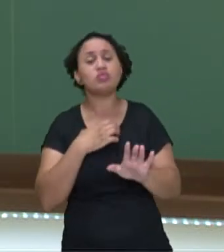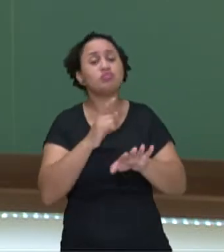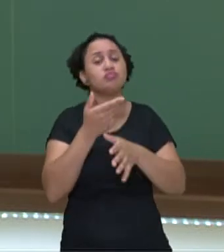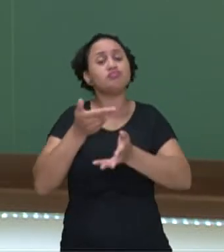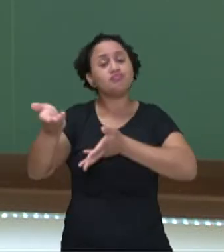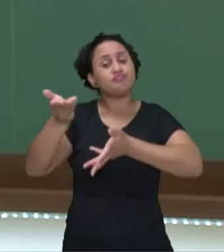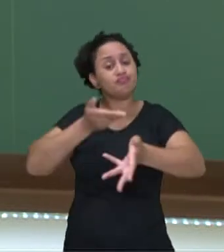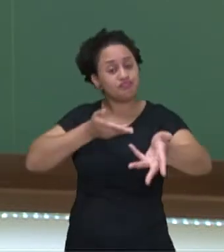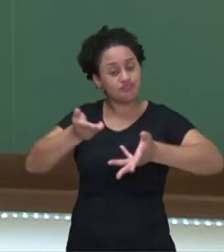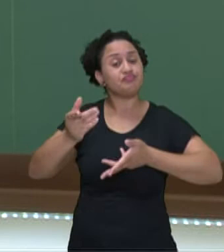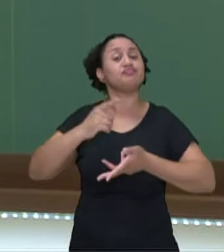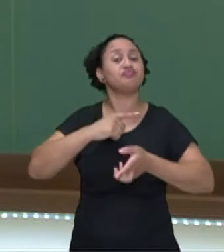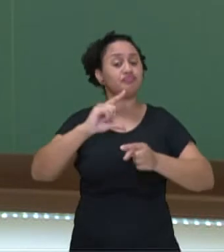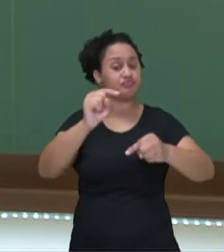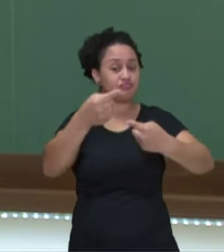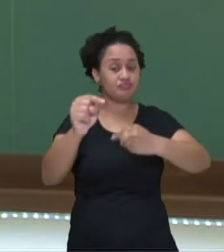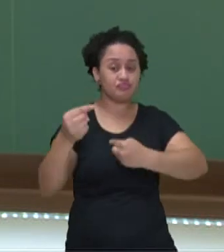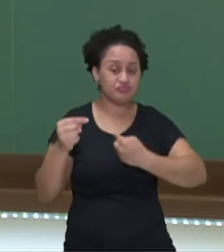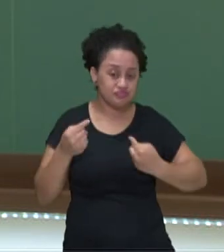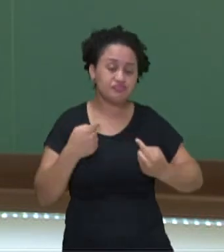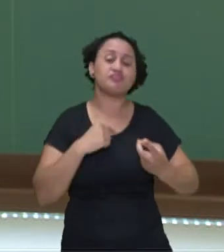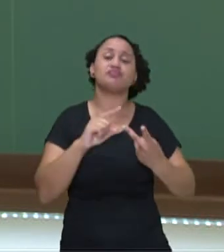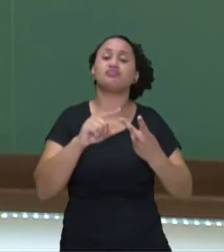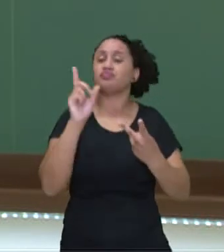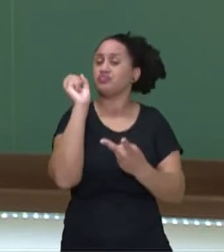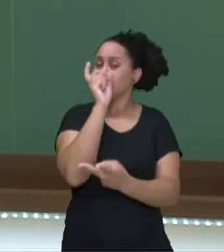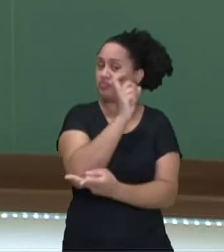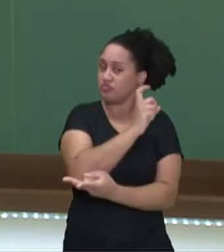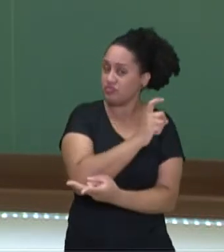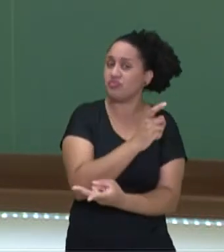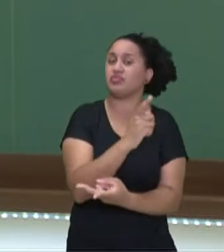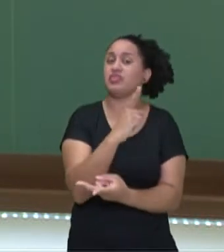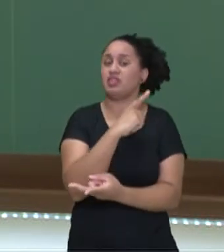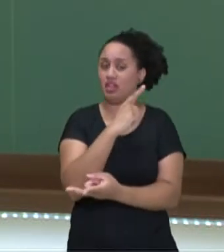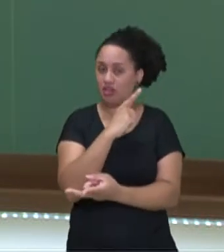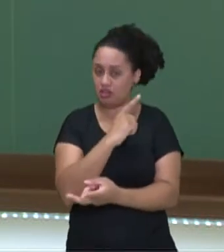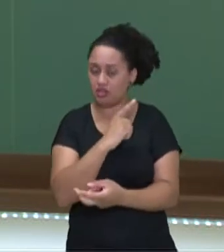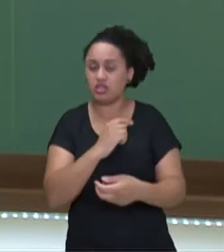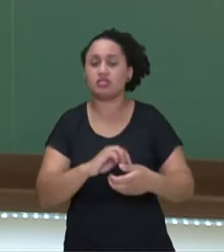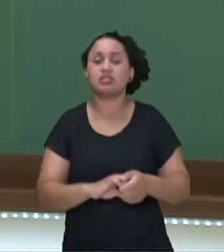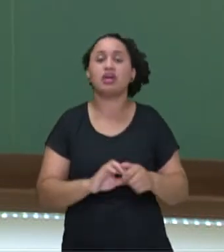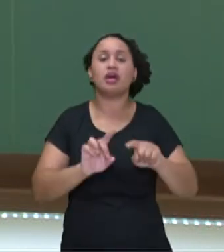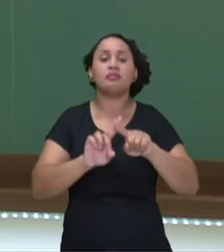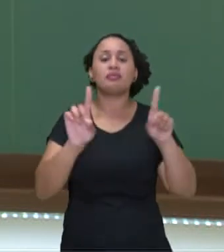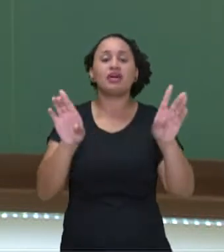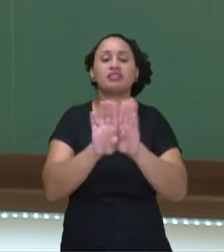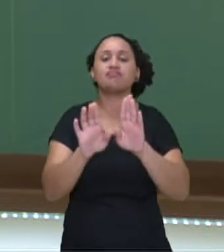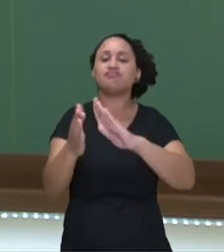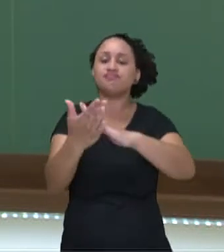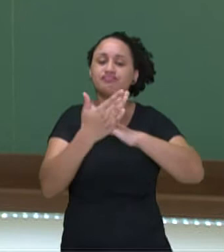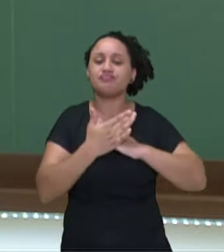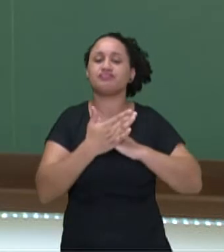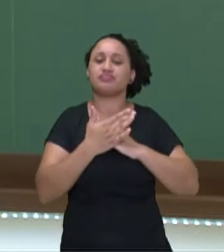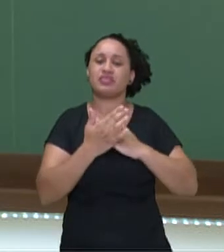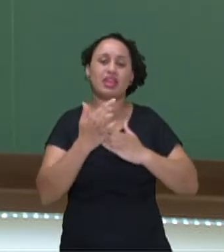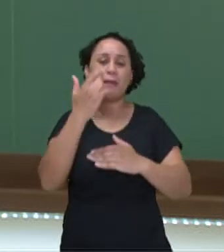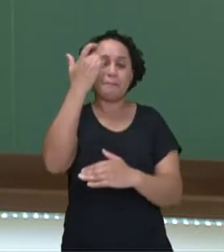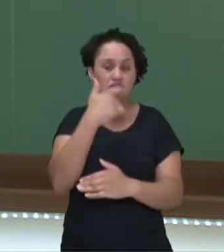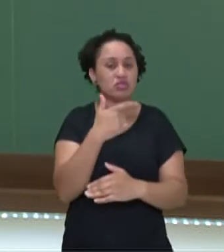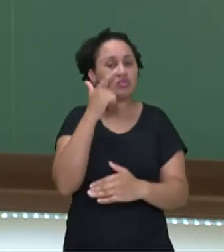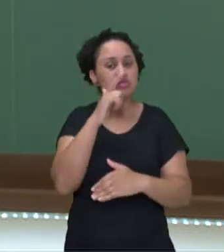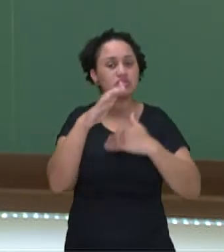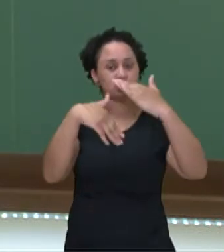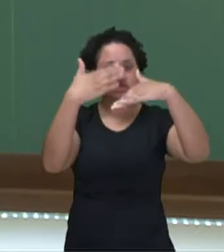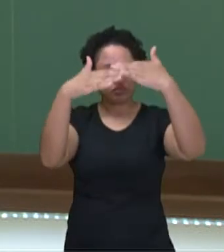apresenta, sim, conflitos, dificuldades, desafios. Mas ela também nos ajuda enquanto pessoas. Ela